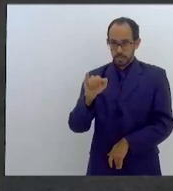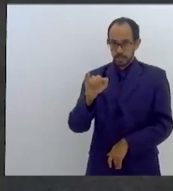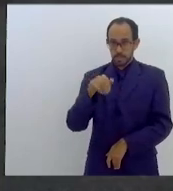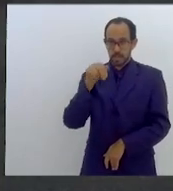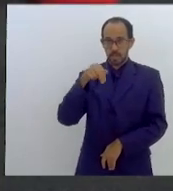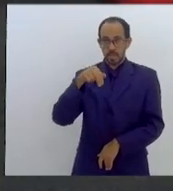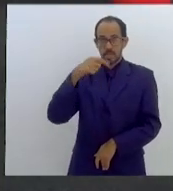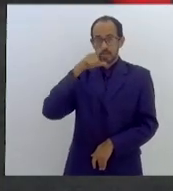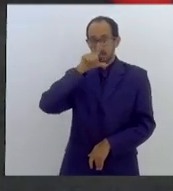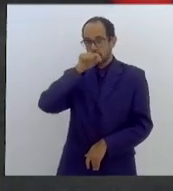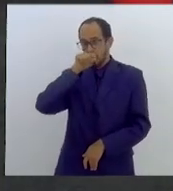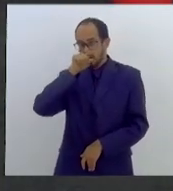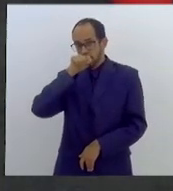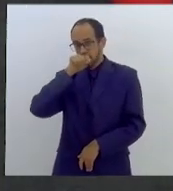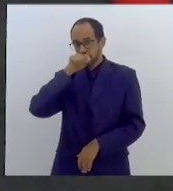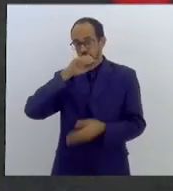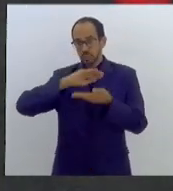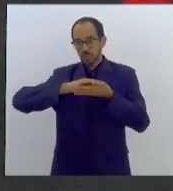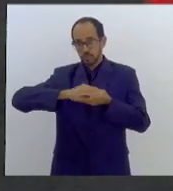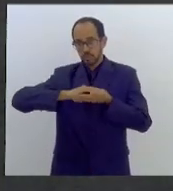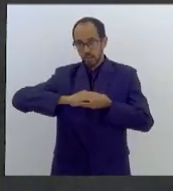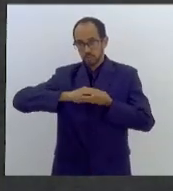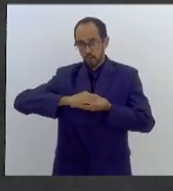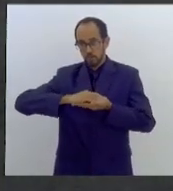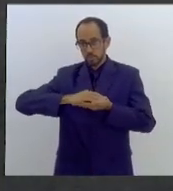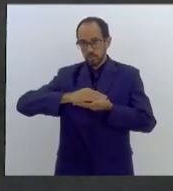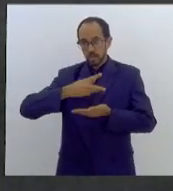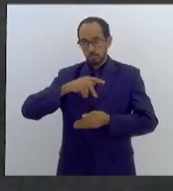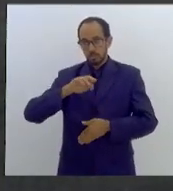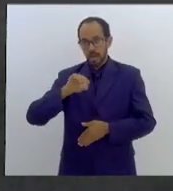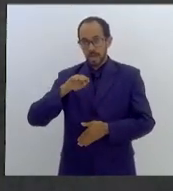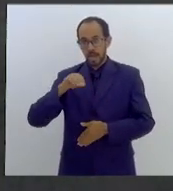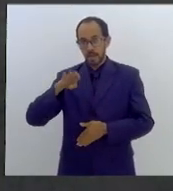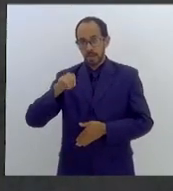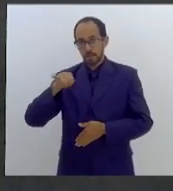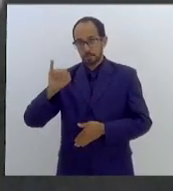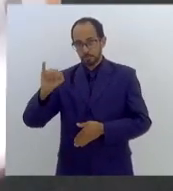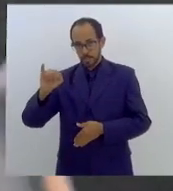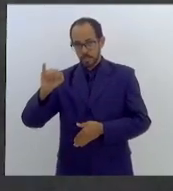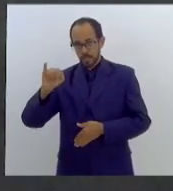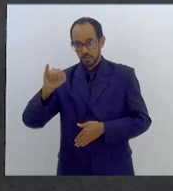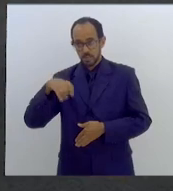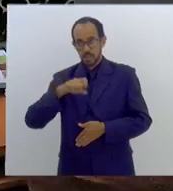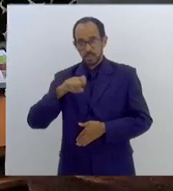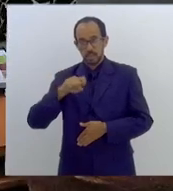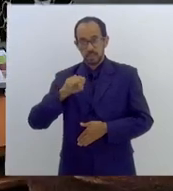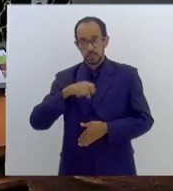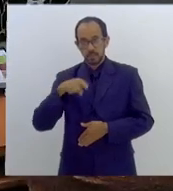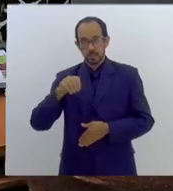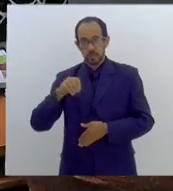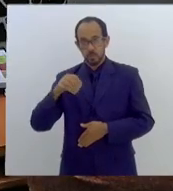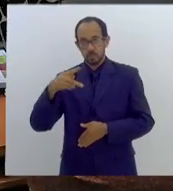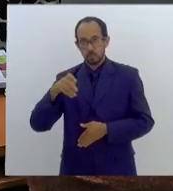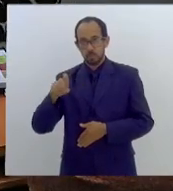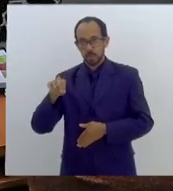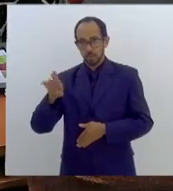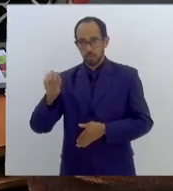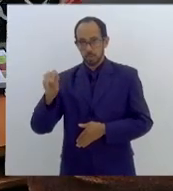das Ostras, Paracambi, São João de São Pedro da Aldeia. Então, senhor